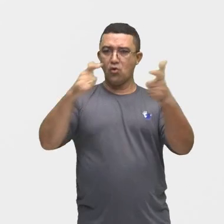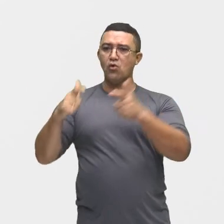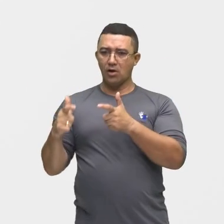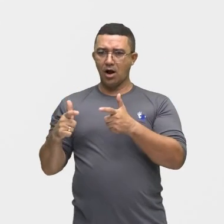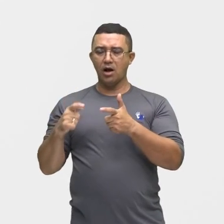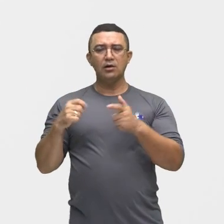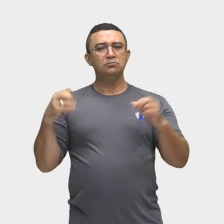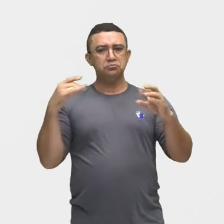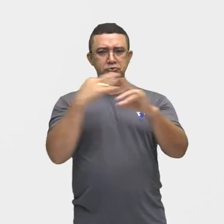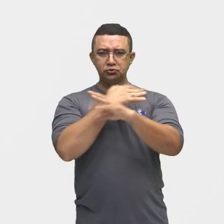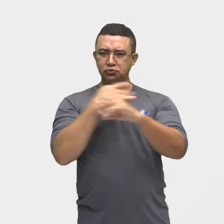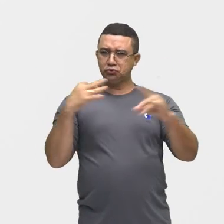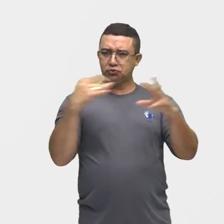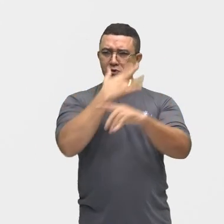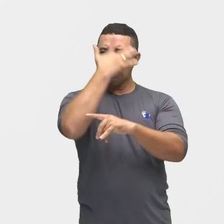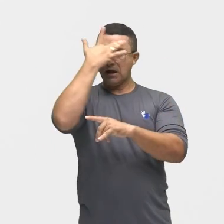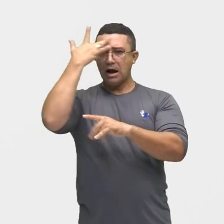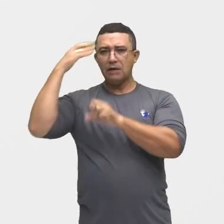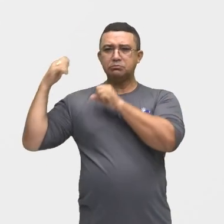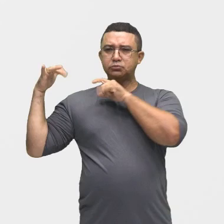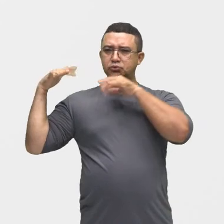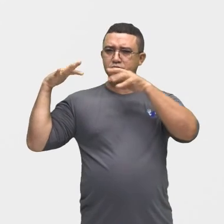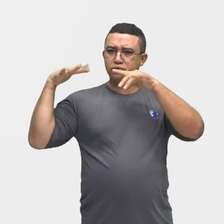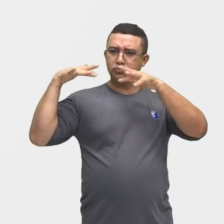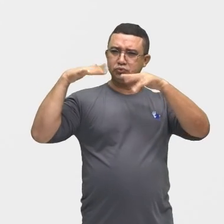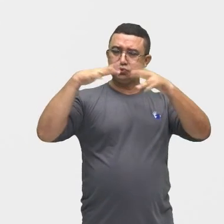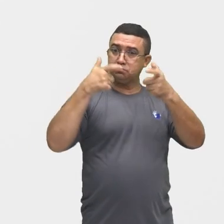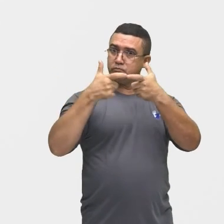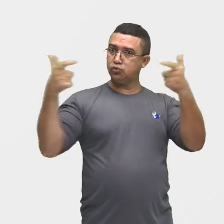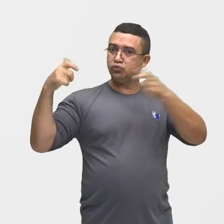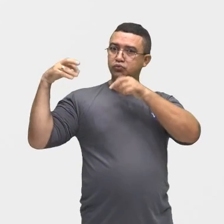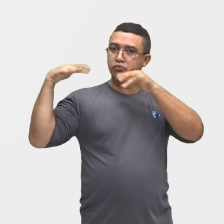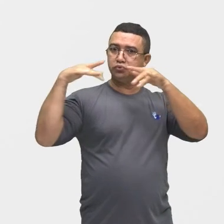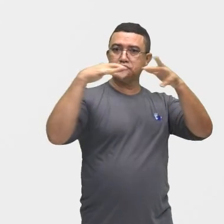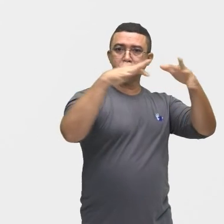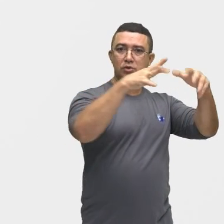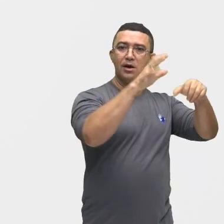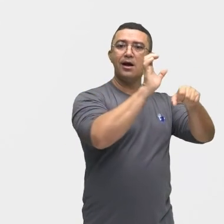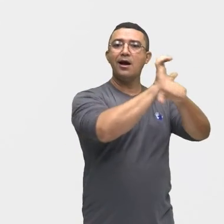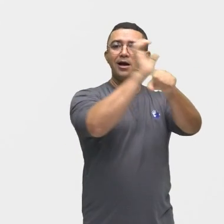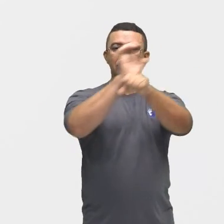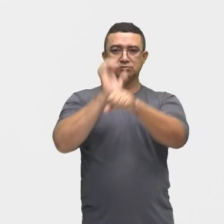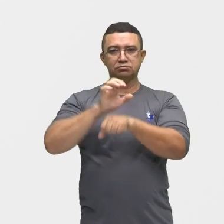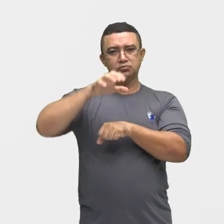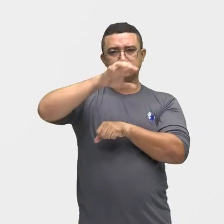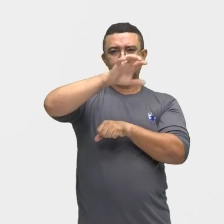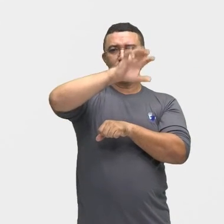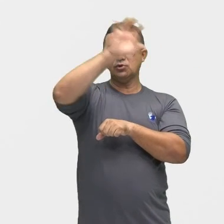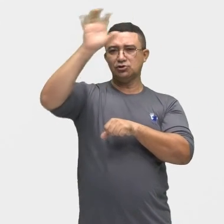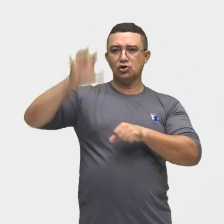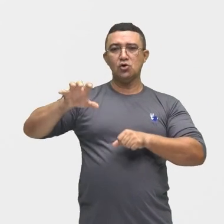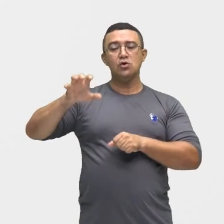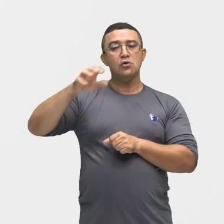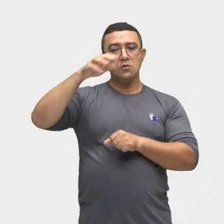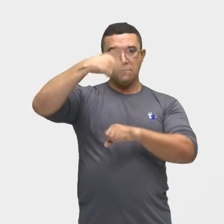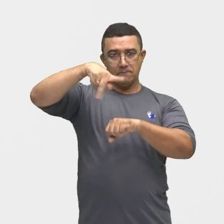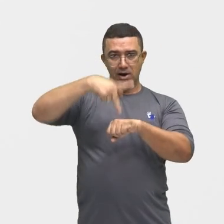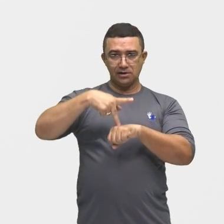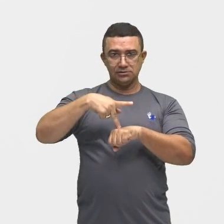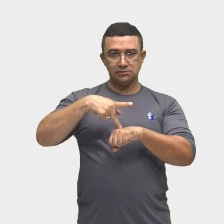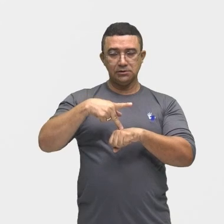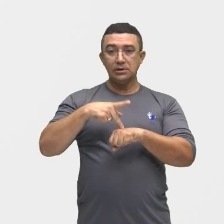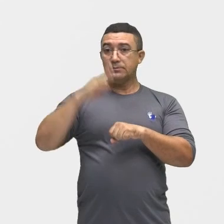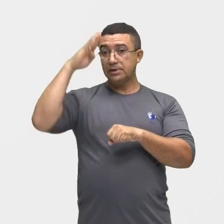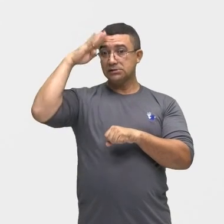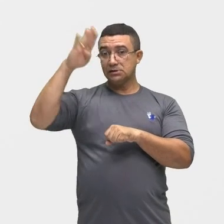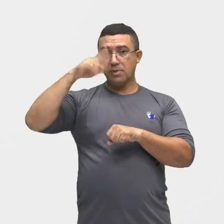fluxos migratórios com destino a diversas regiões do país, né? Sobretudo para a região aí para o